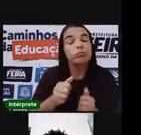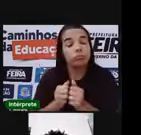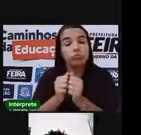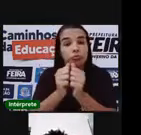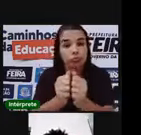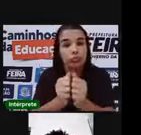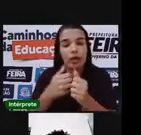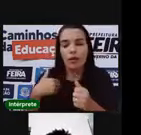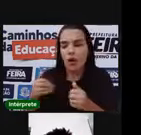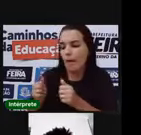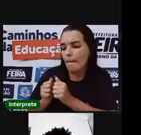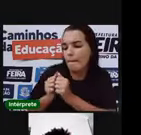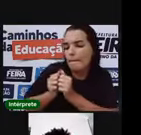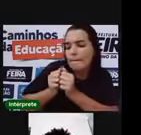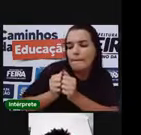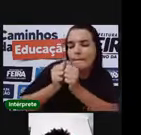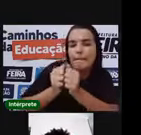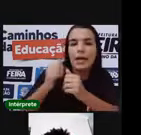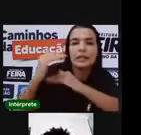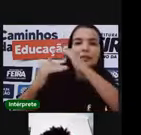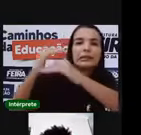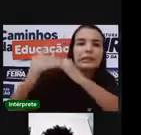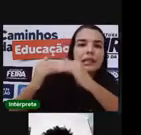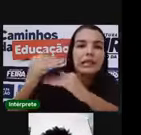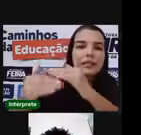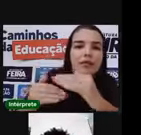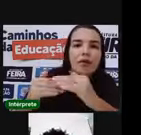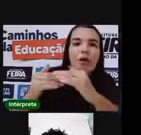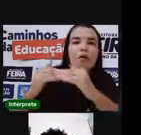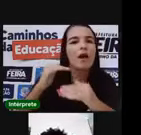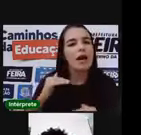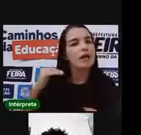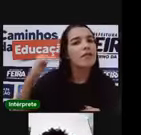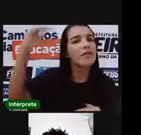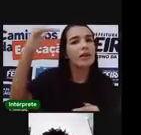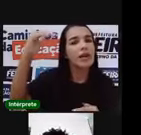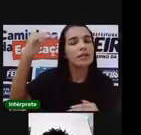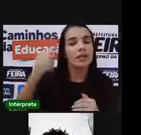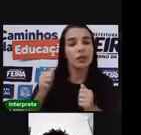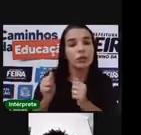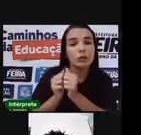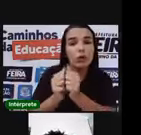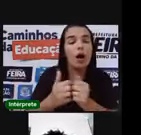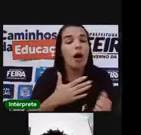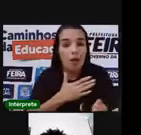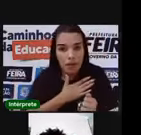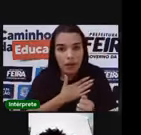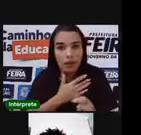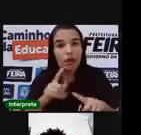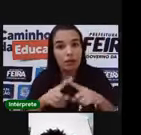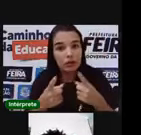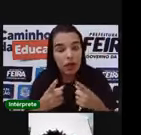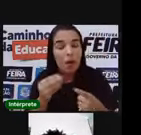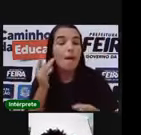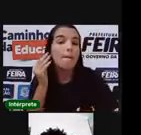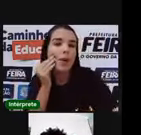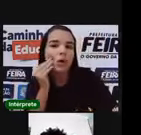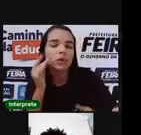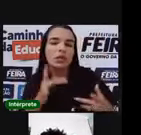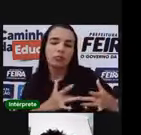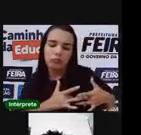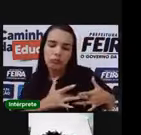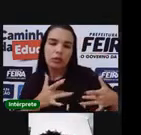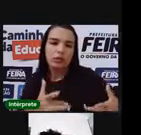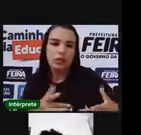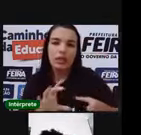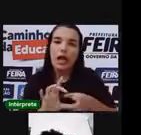para que o outro avance, desenvolva, cresça junto comigo, tá? Isso é a expressão da união, da